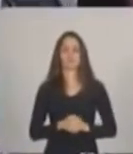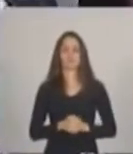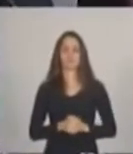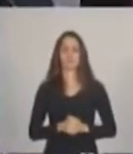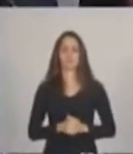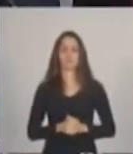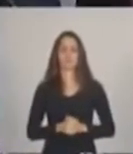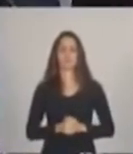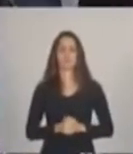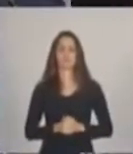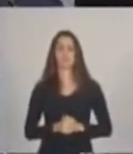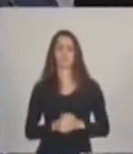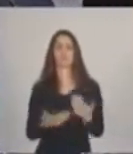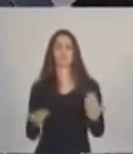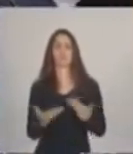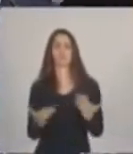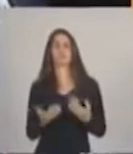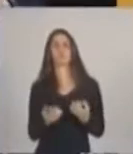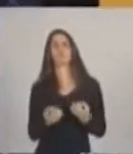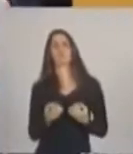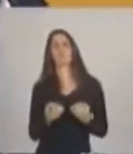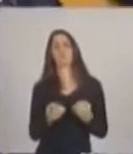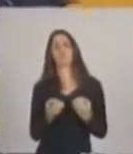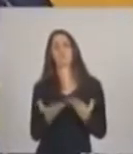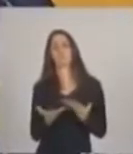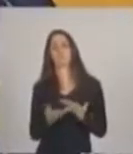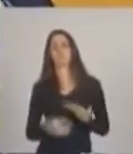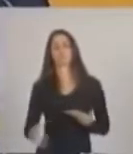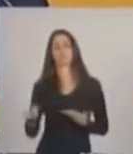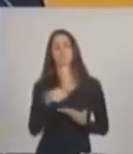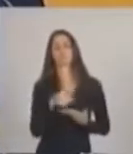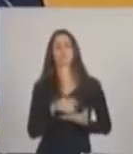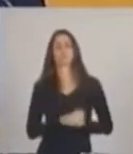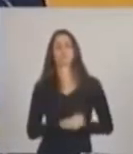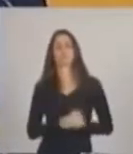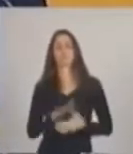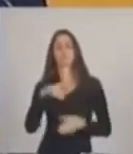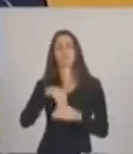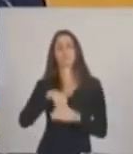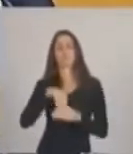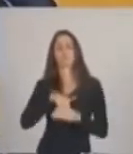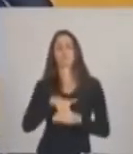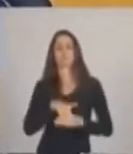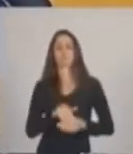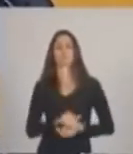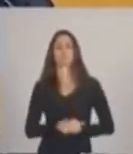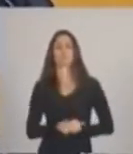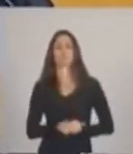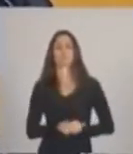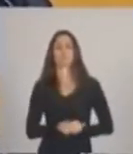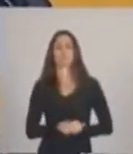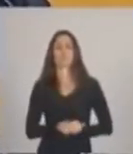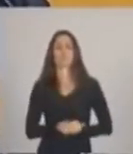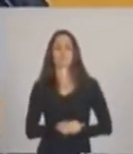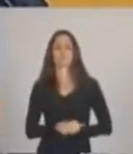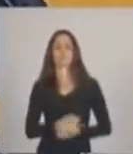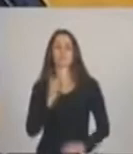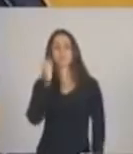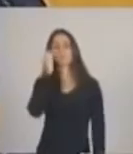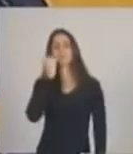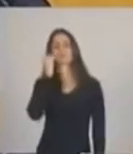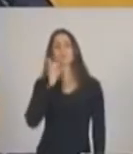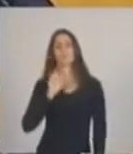Vou colocar então o veto em votação. Como voto o deputado Adilson